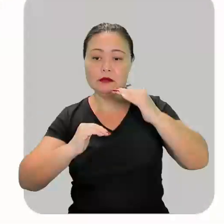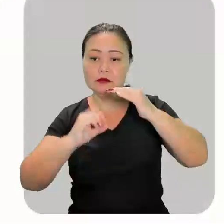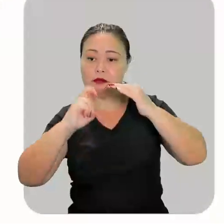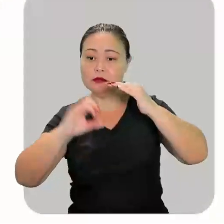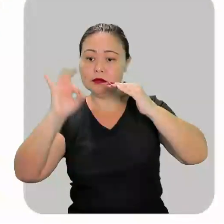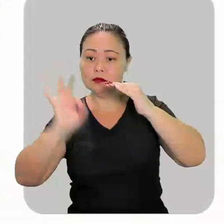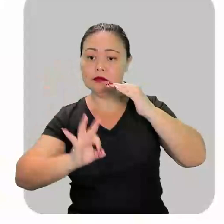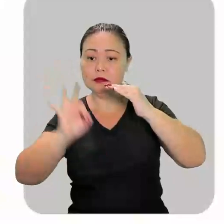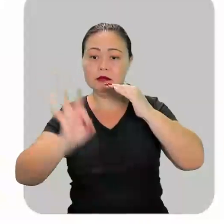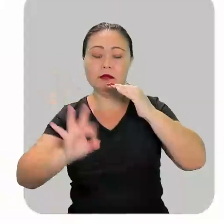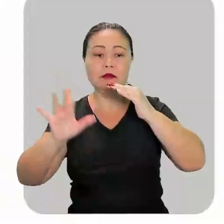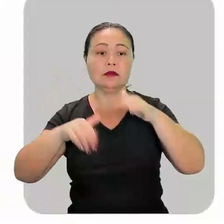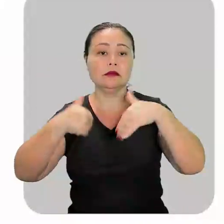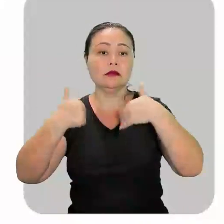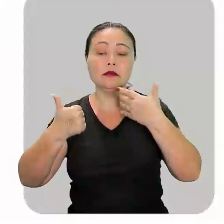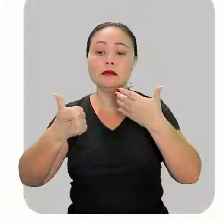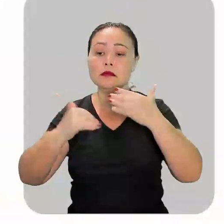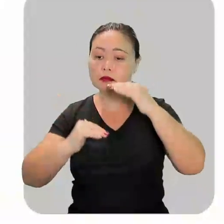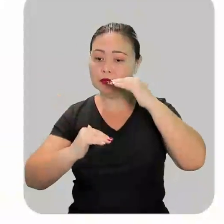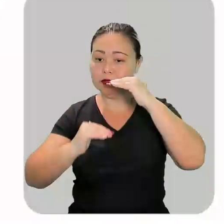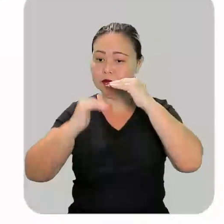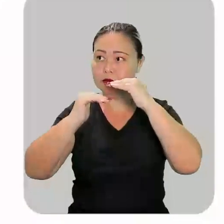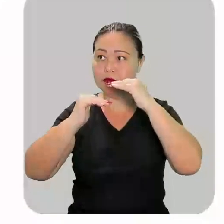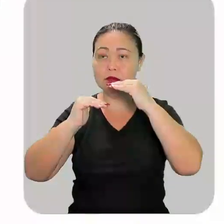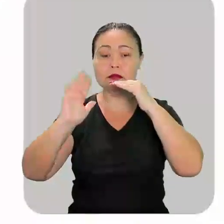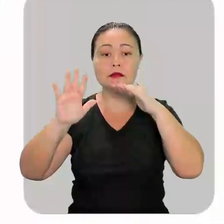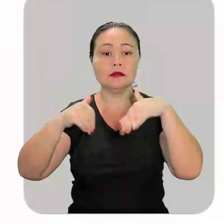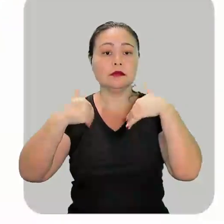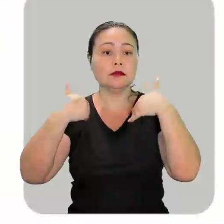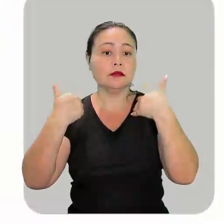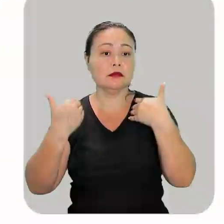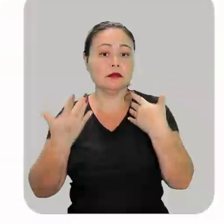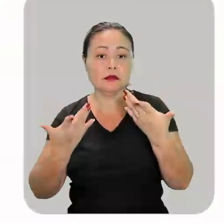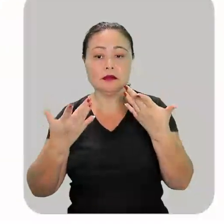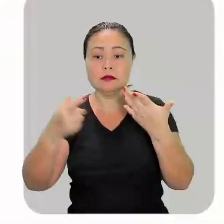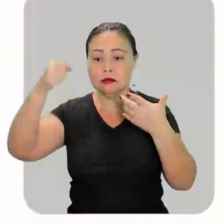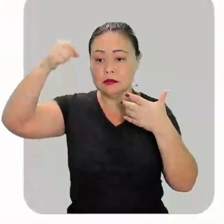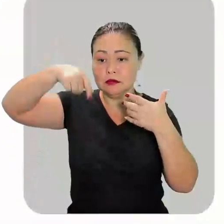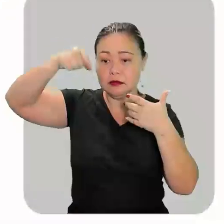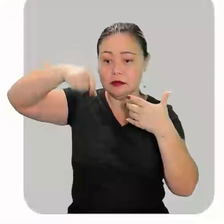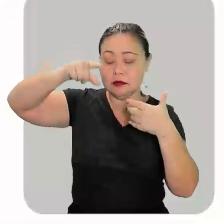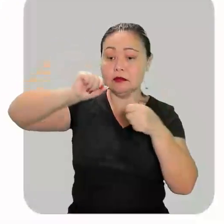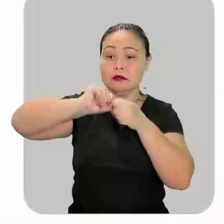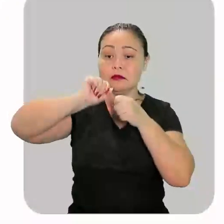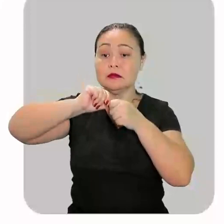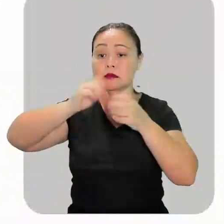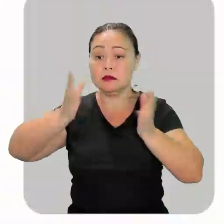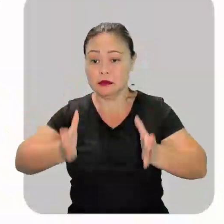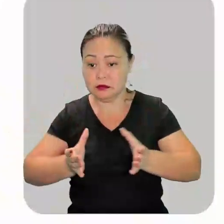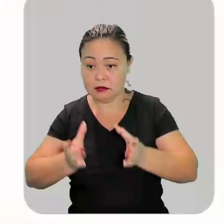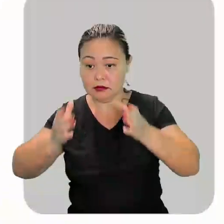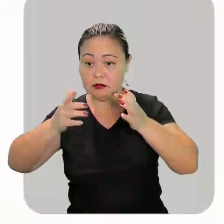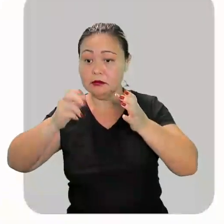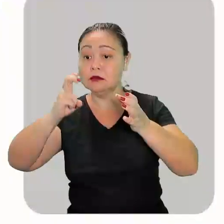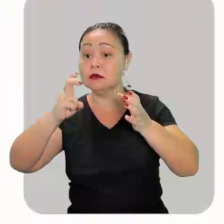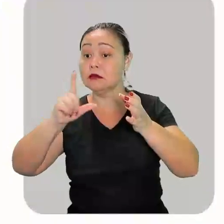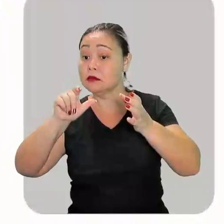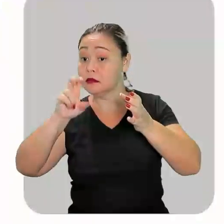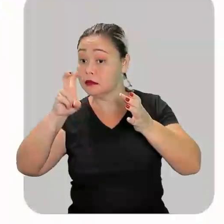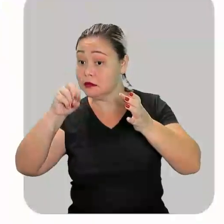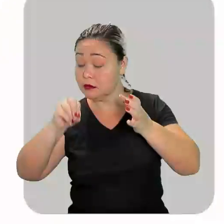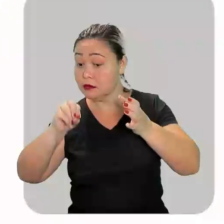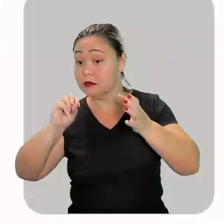com ocupação de 50%. Então, olha só, está gotejando, a capacidade do balde é 50